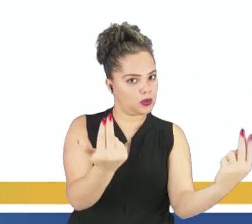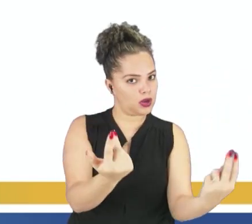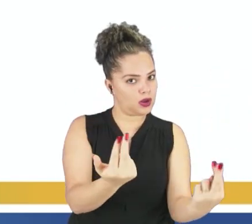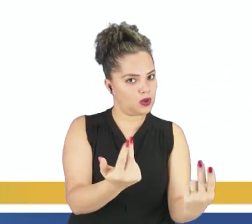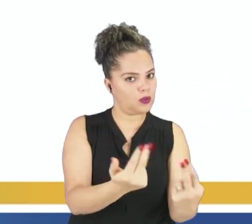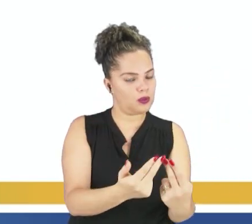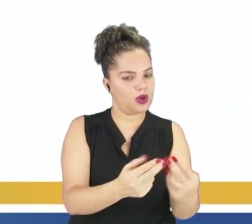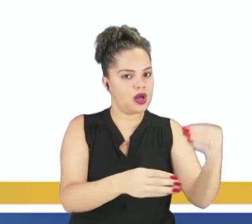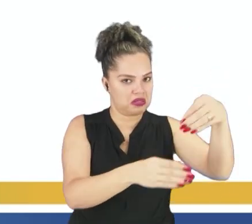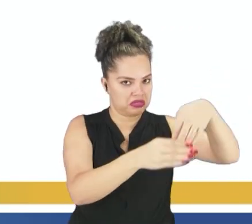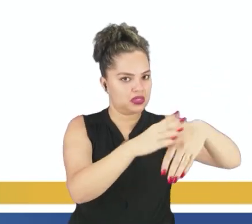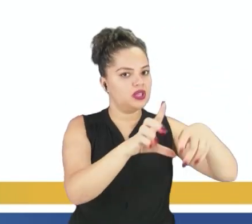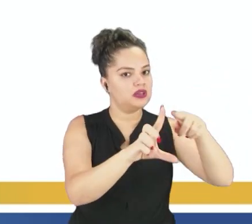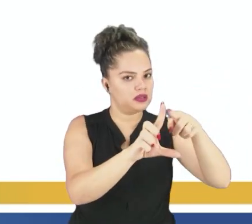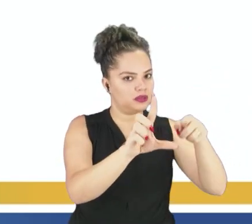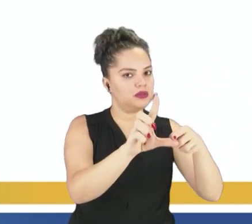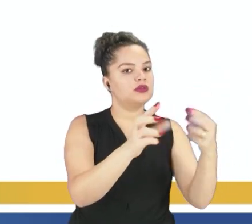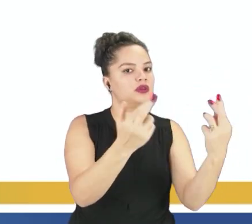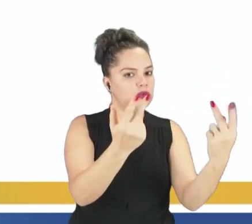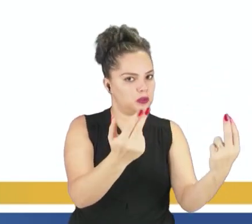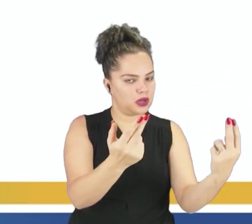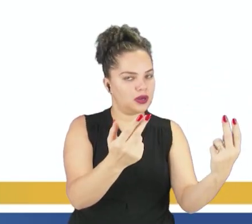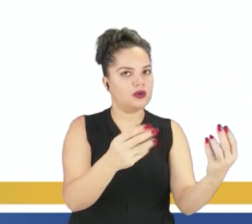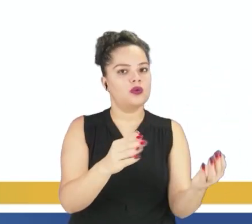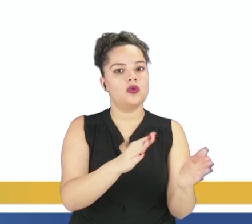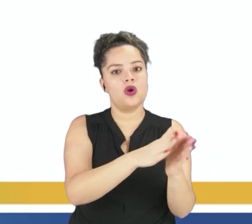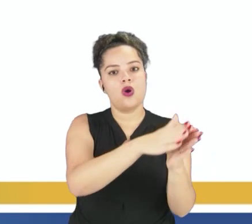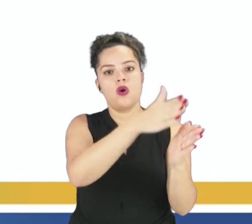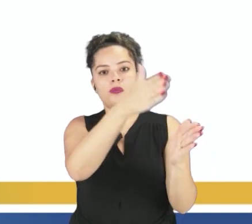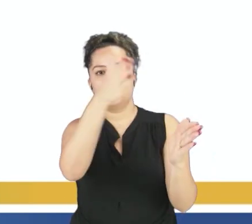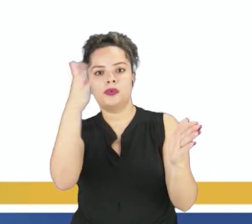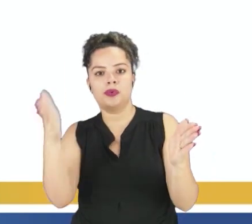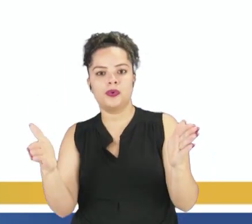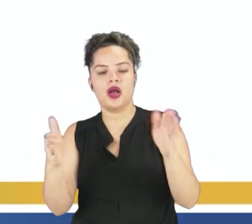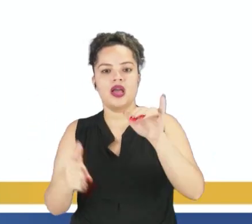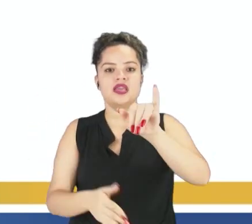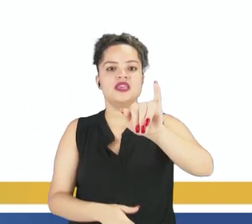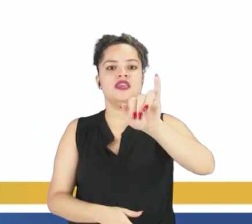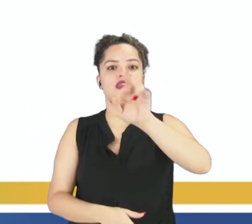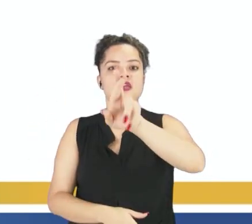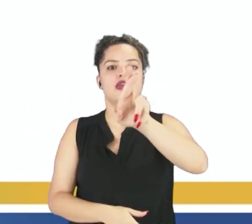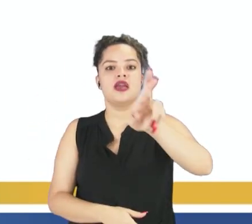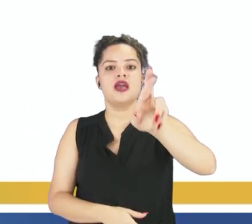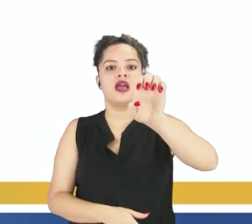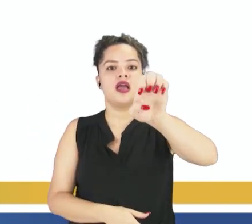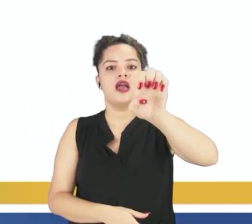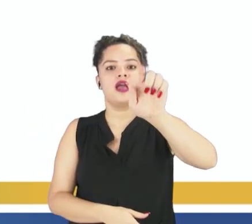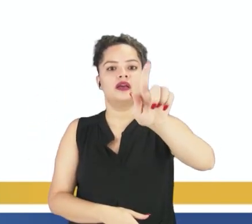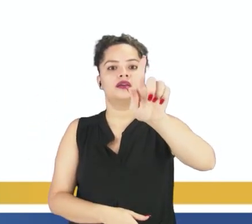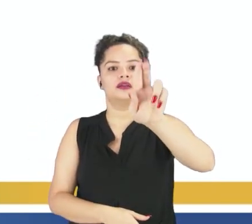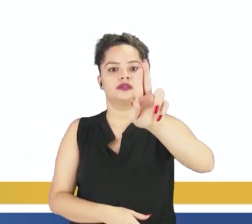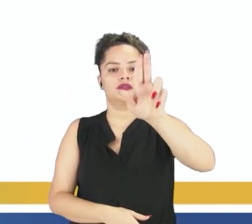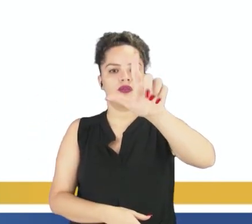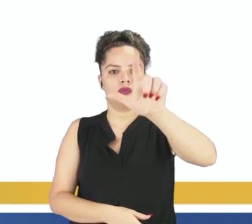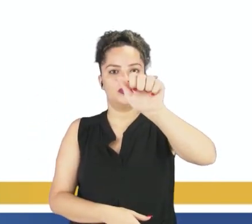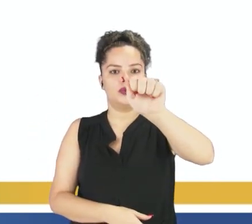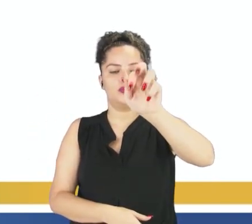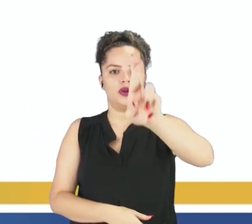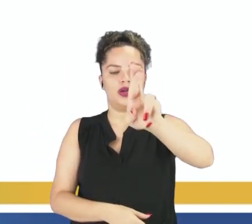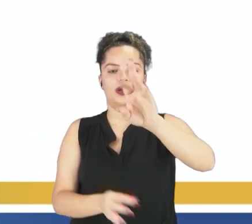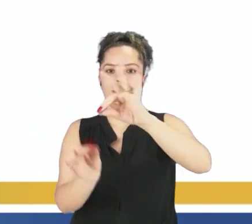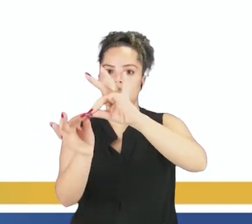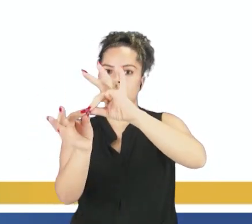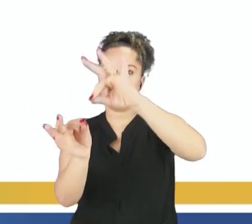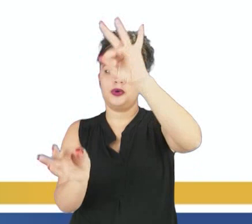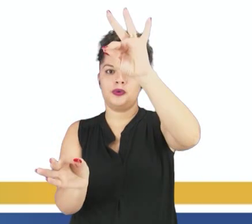medida, os ângulos internos. E ao lado nós temos um polígono irregular. Os lados têm tamanhos diferentes.